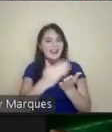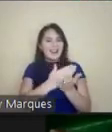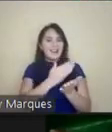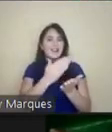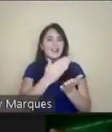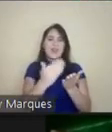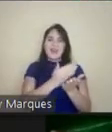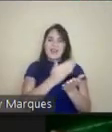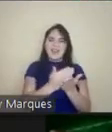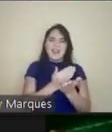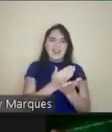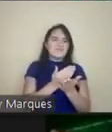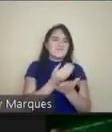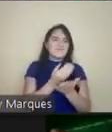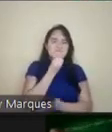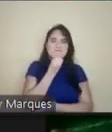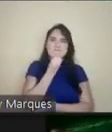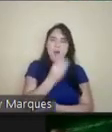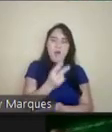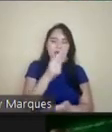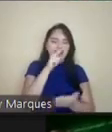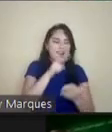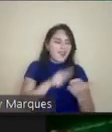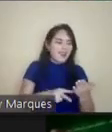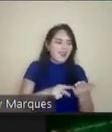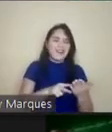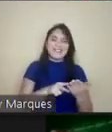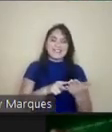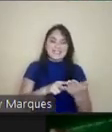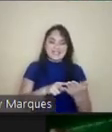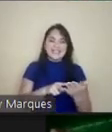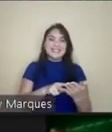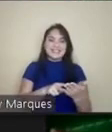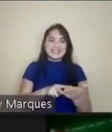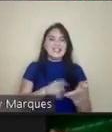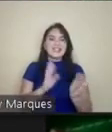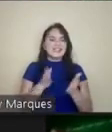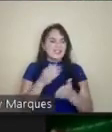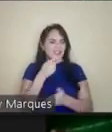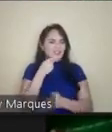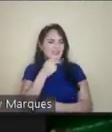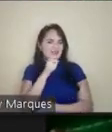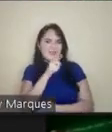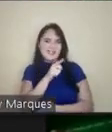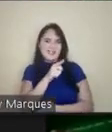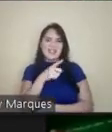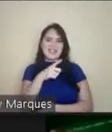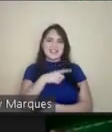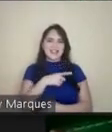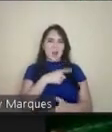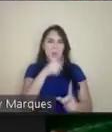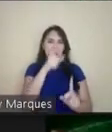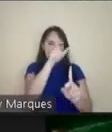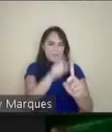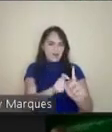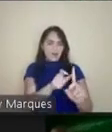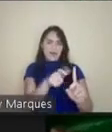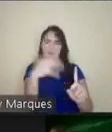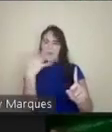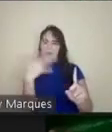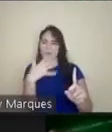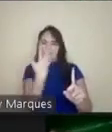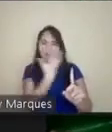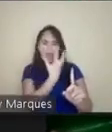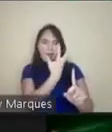muito, muito, muito bom de se ler, porque tem um. Eu já falei isso para você uma vez já, ele tem um personagem que é encantador porque ele não